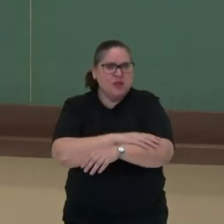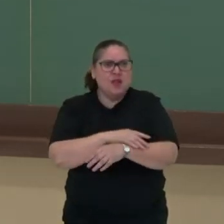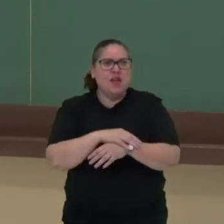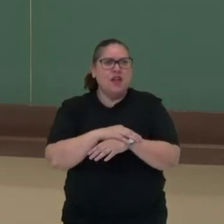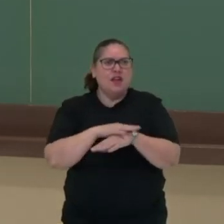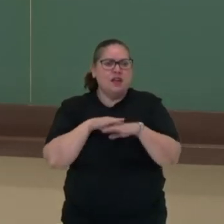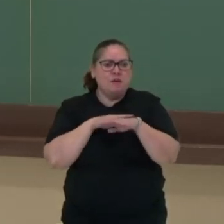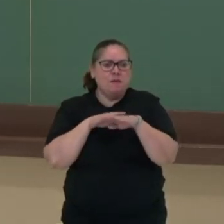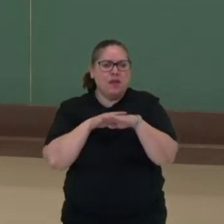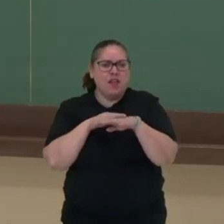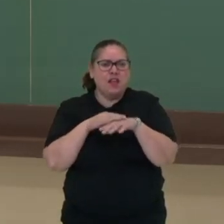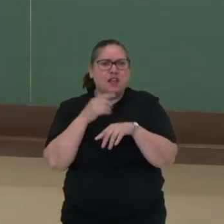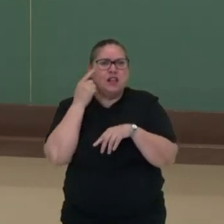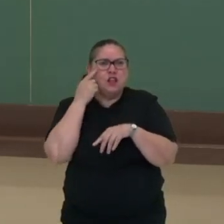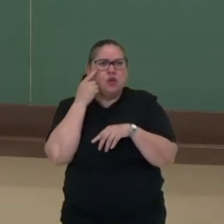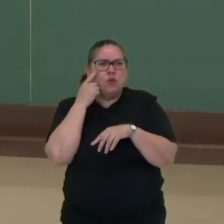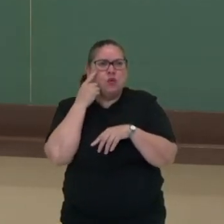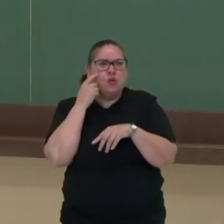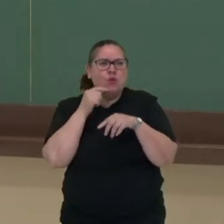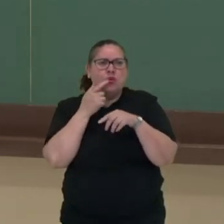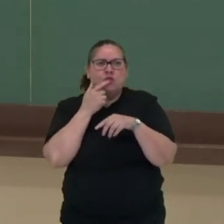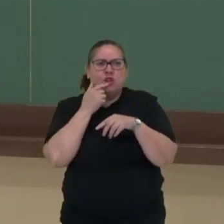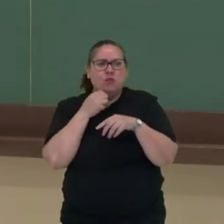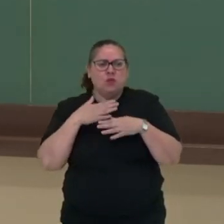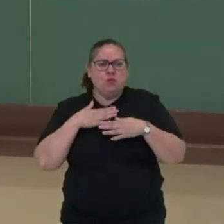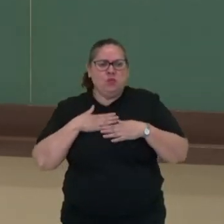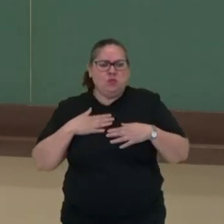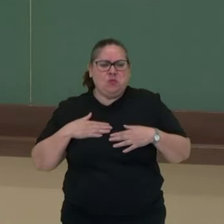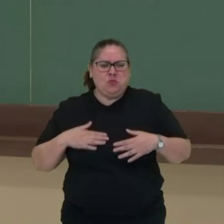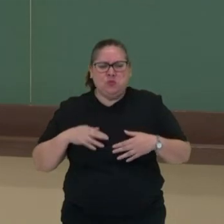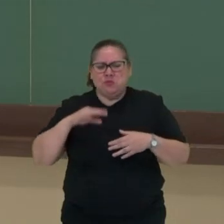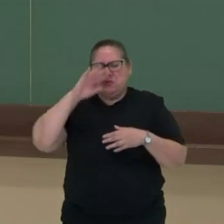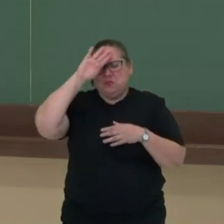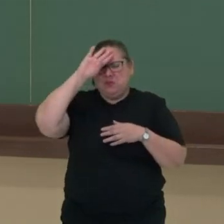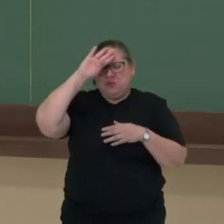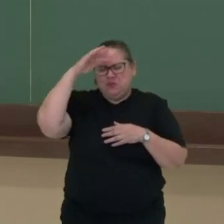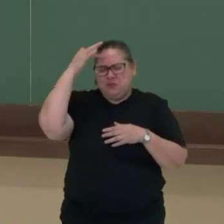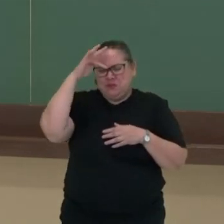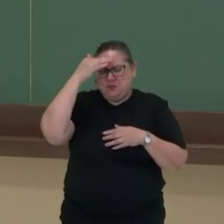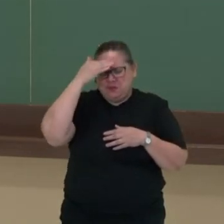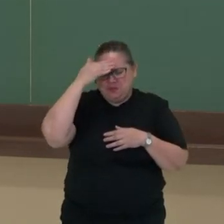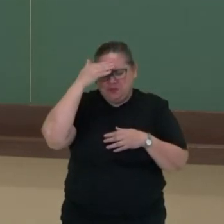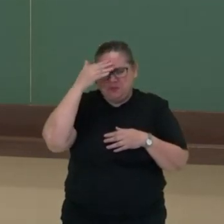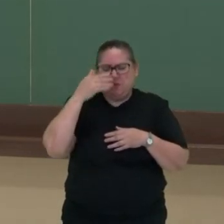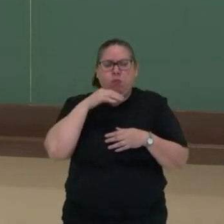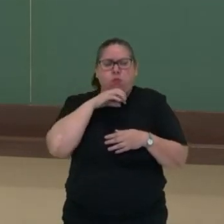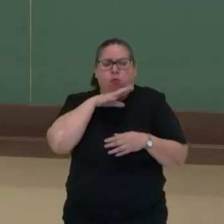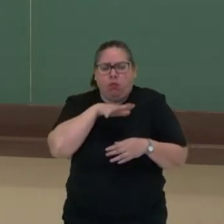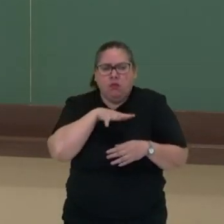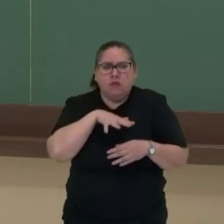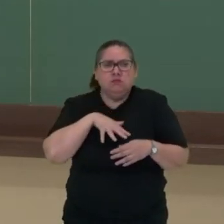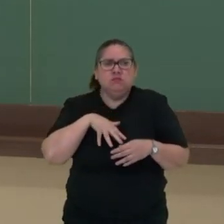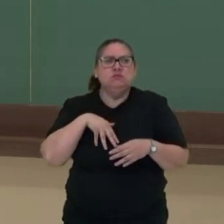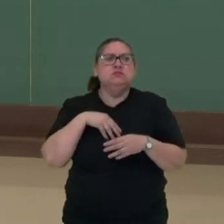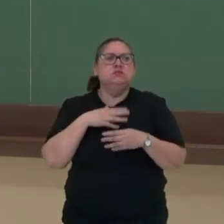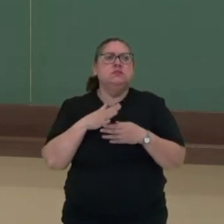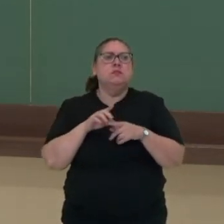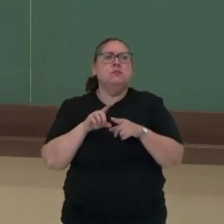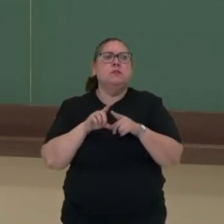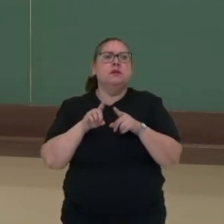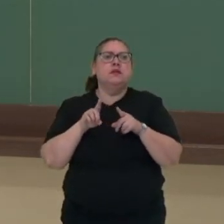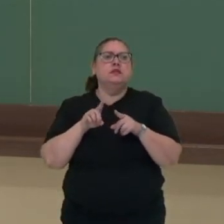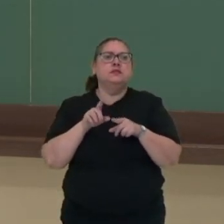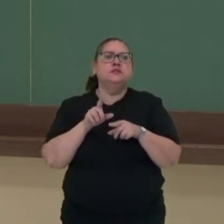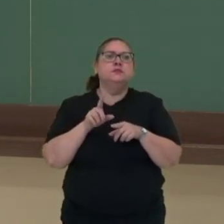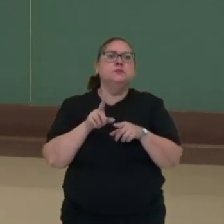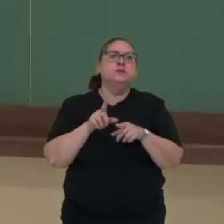olhos avermelhados, dores pelo corpo, dor de cabeça, náuseas e vômitos. Mais